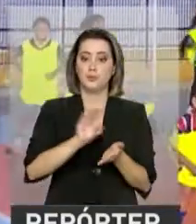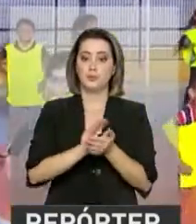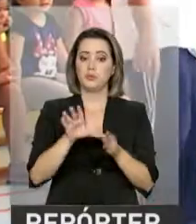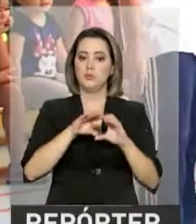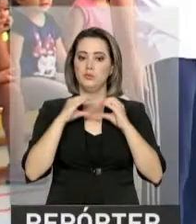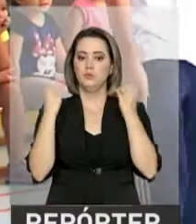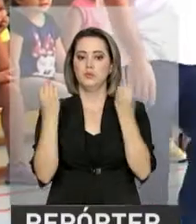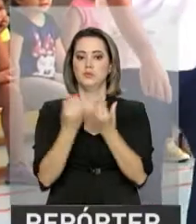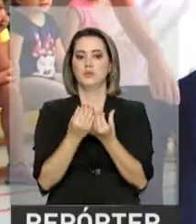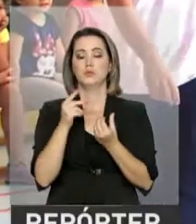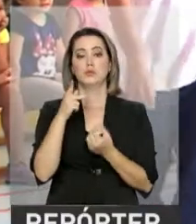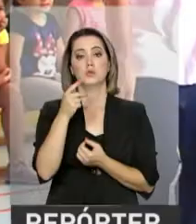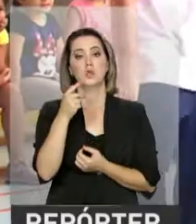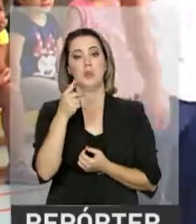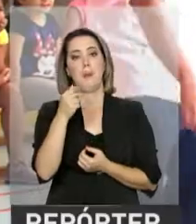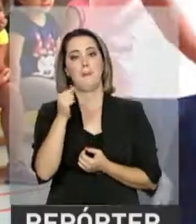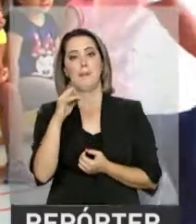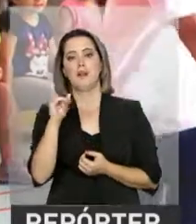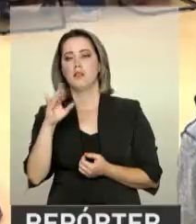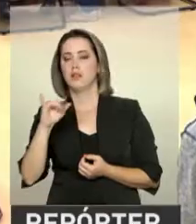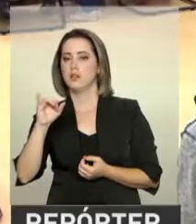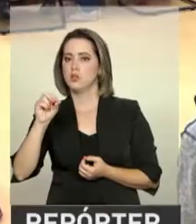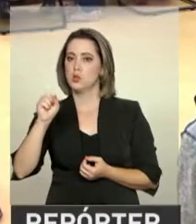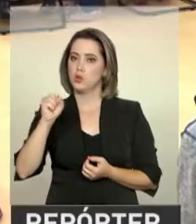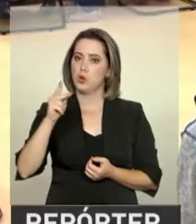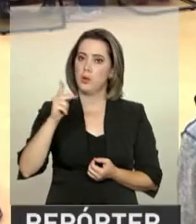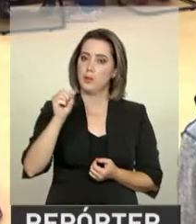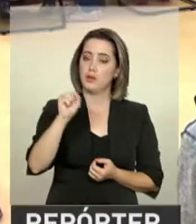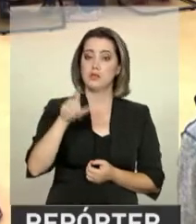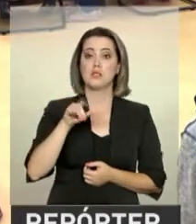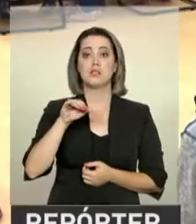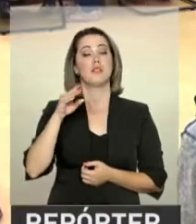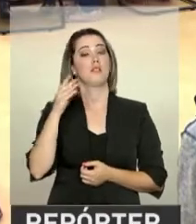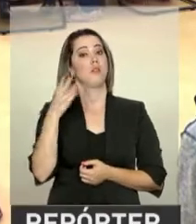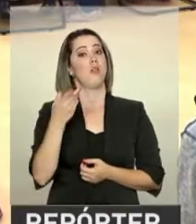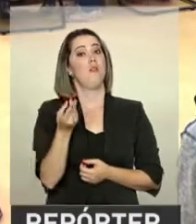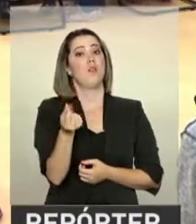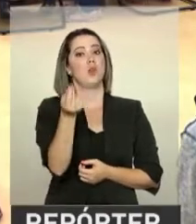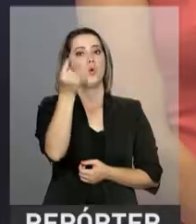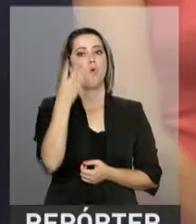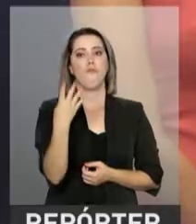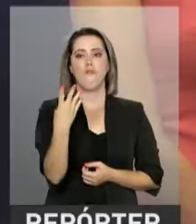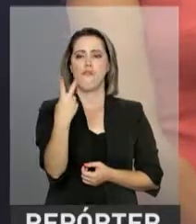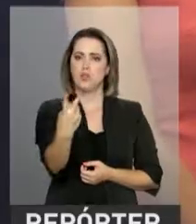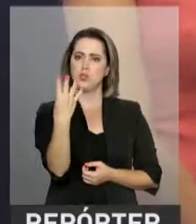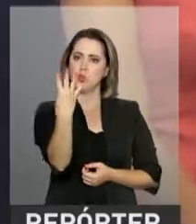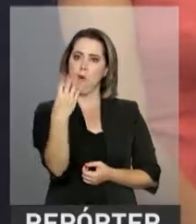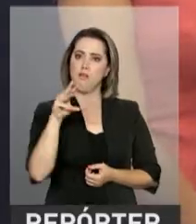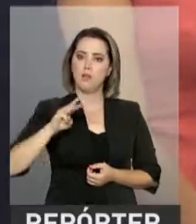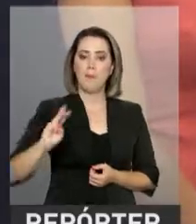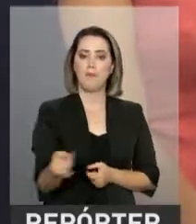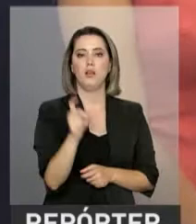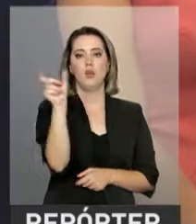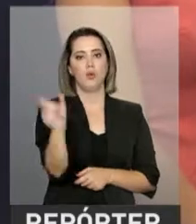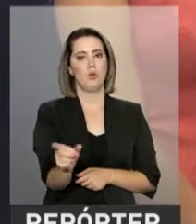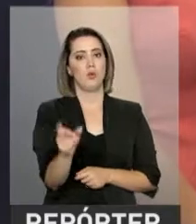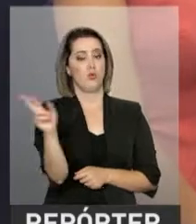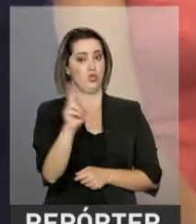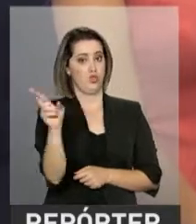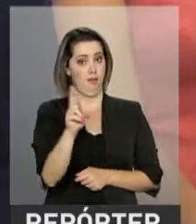na comunidade de paraisópolis chegaram a 24 milhões e quatrocentos mil reais no ano passado desse total